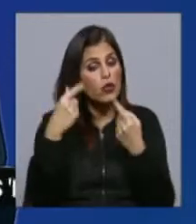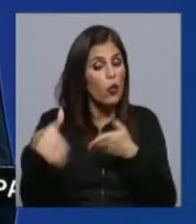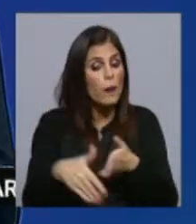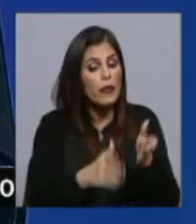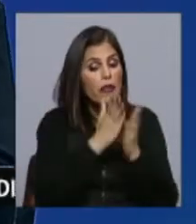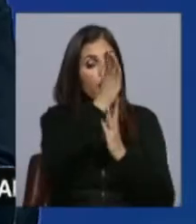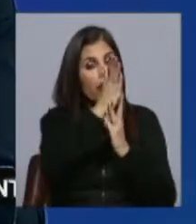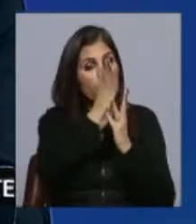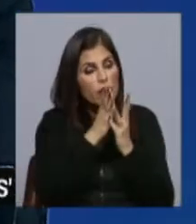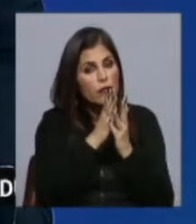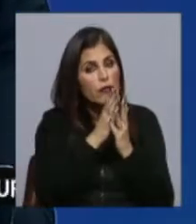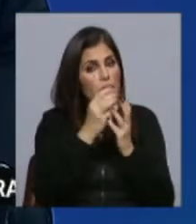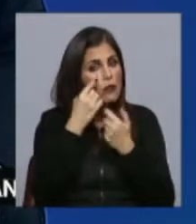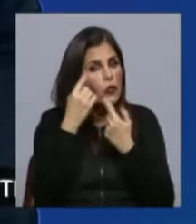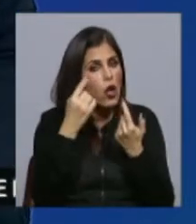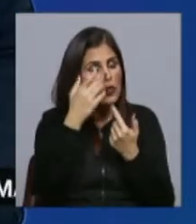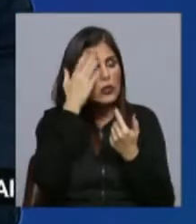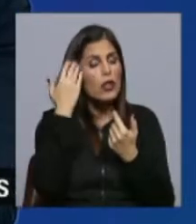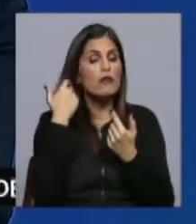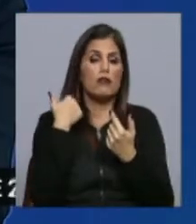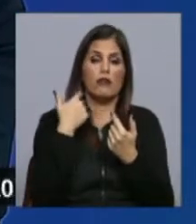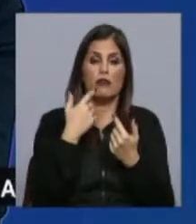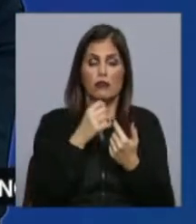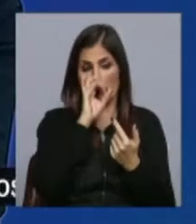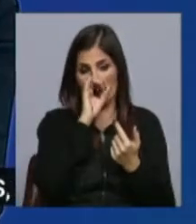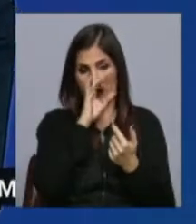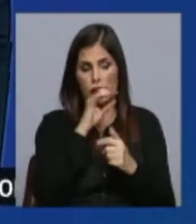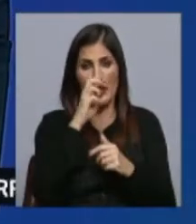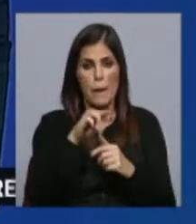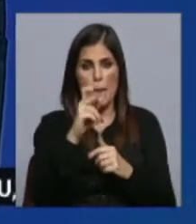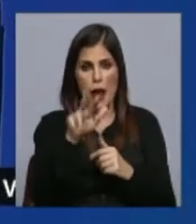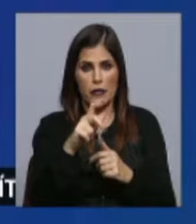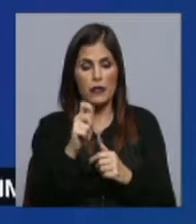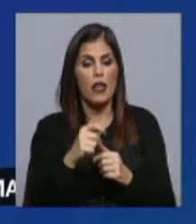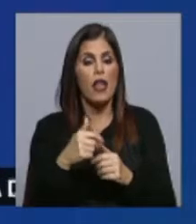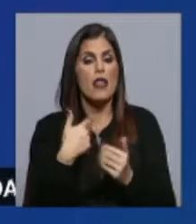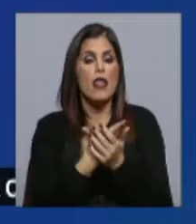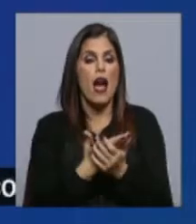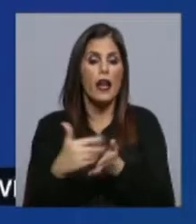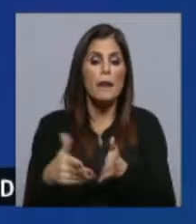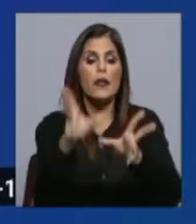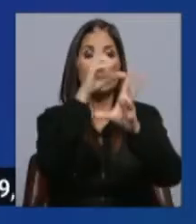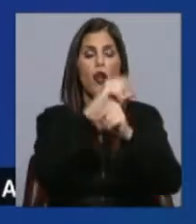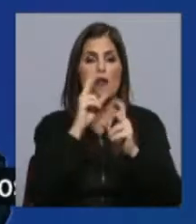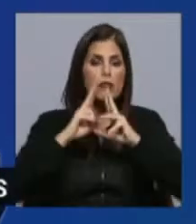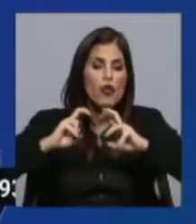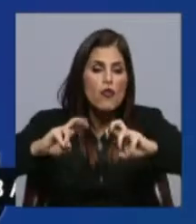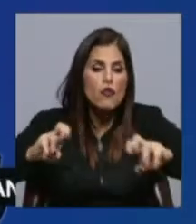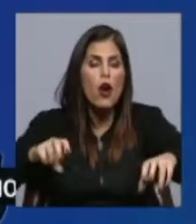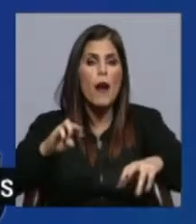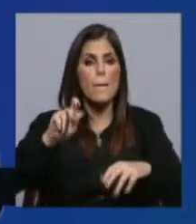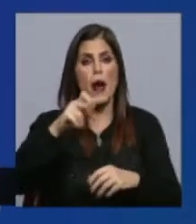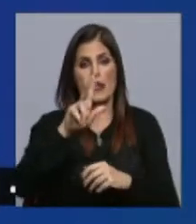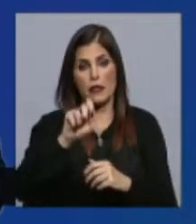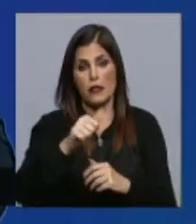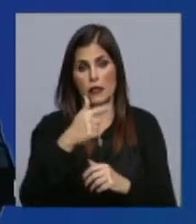revelações científicas extraordinárias dos glaciares em Marte, mas também aponta outros caminhos para a exploração de Marte. E muito à conta do facto